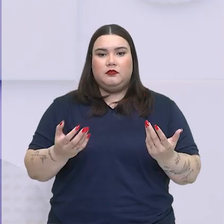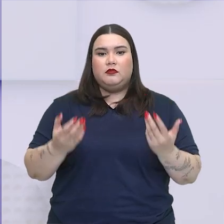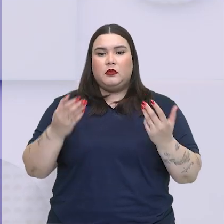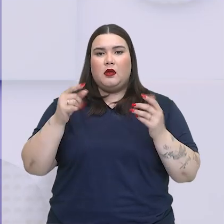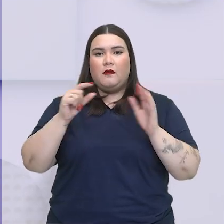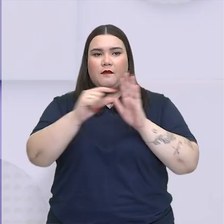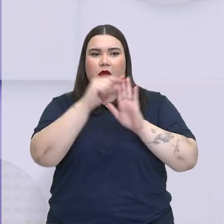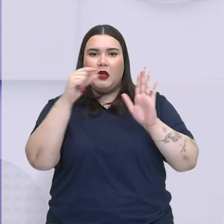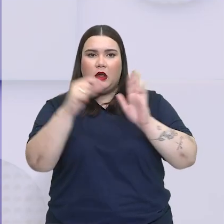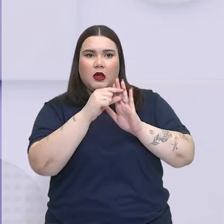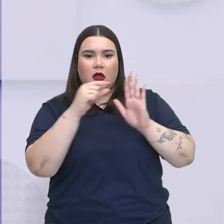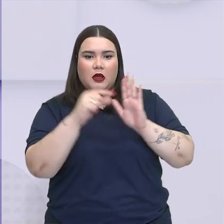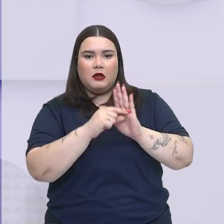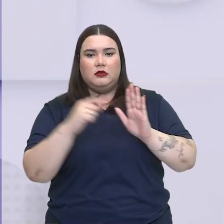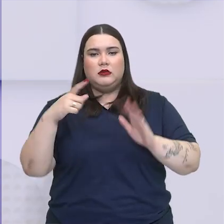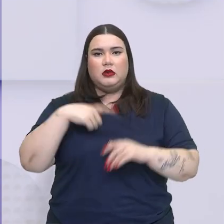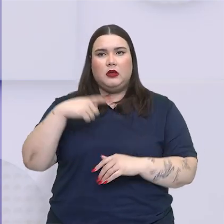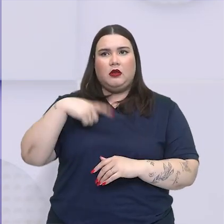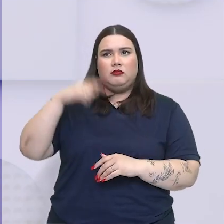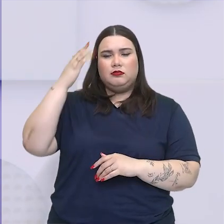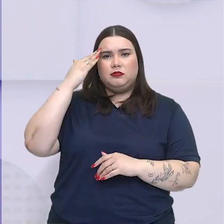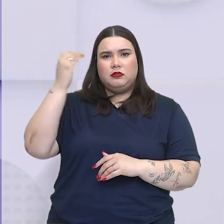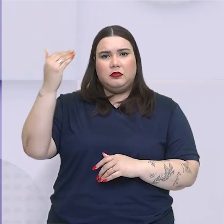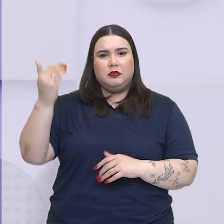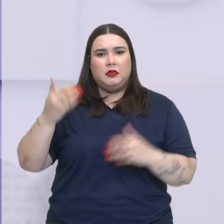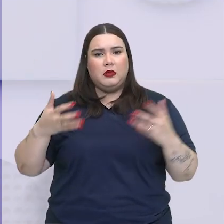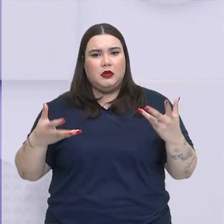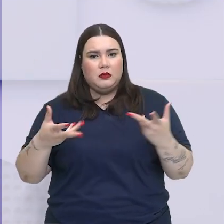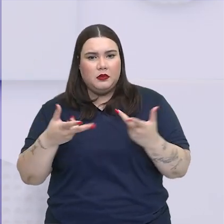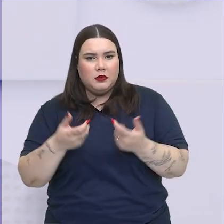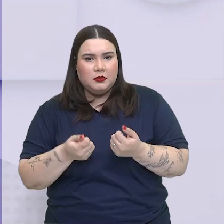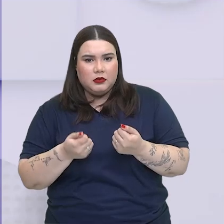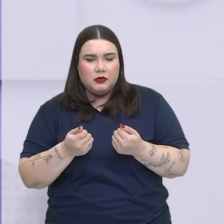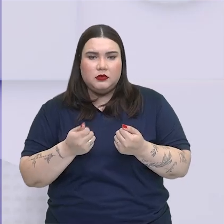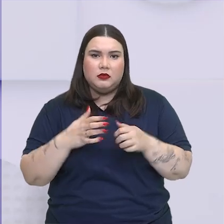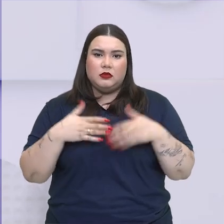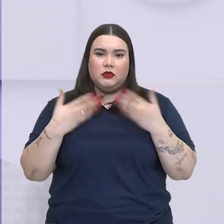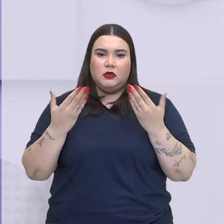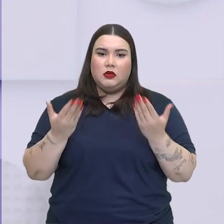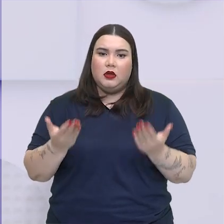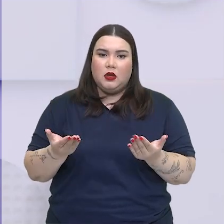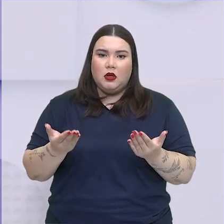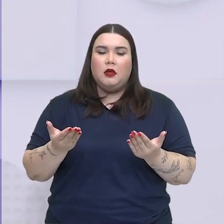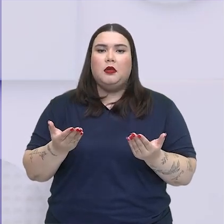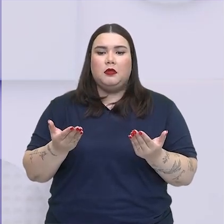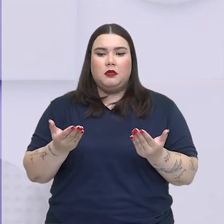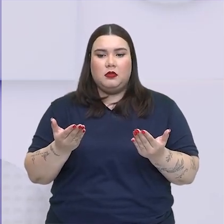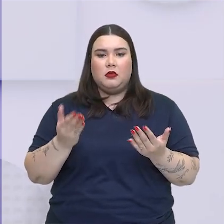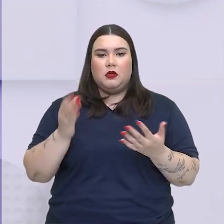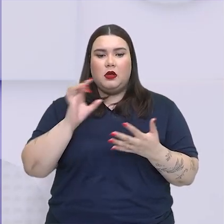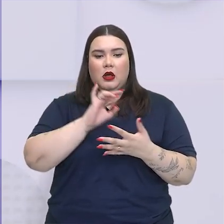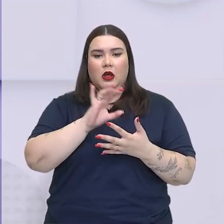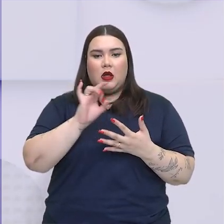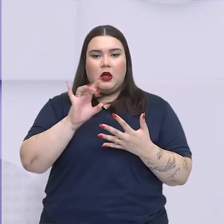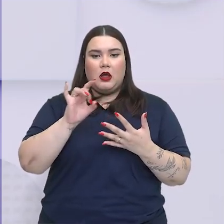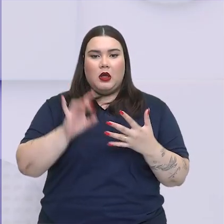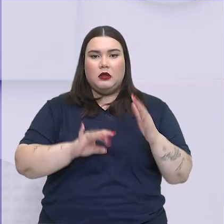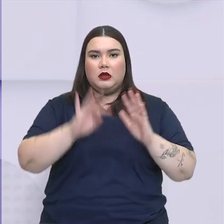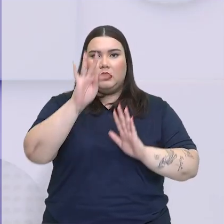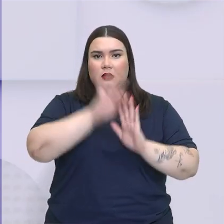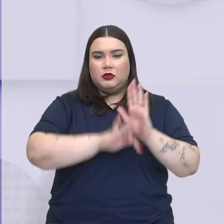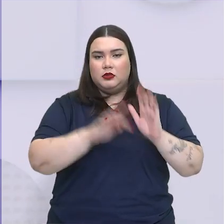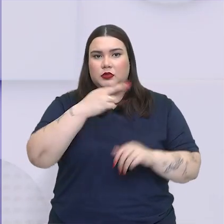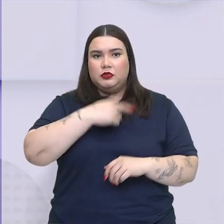de pequenos versos que têm grande sabedoria. No final das contas, cada